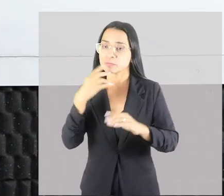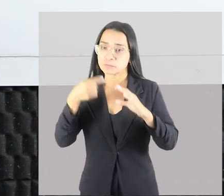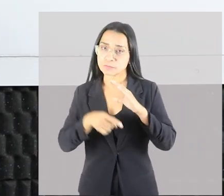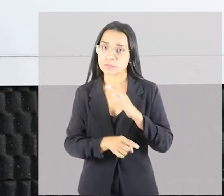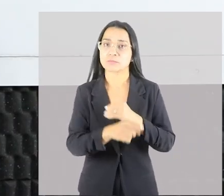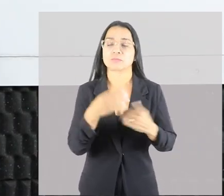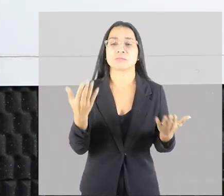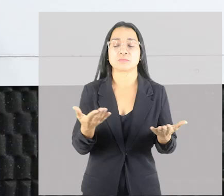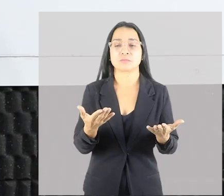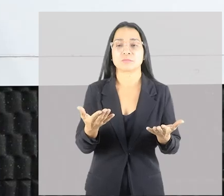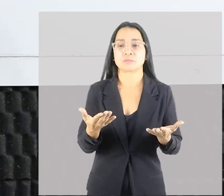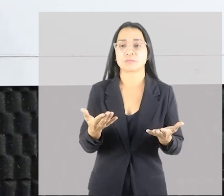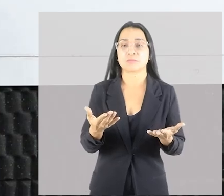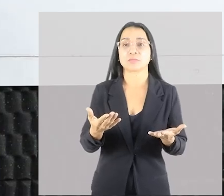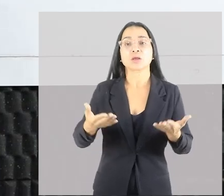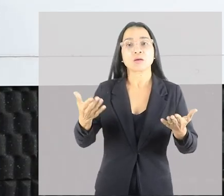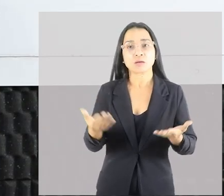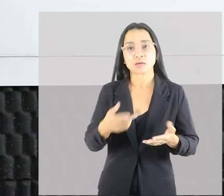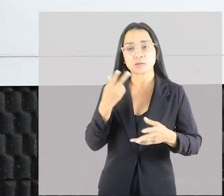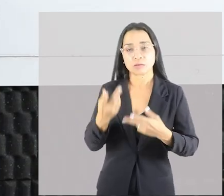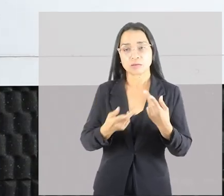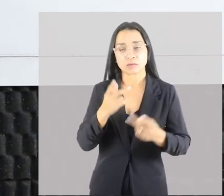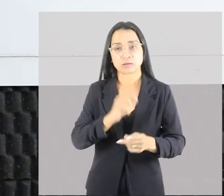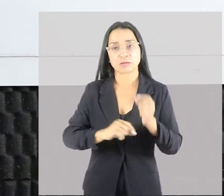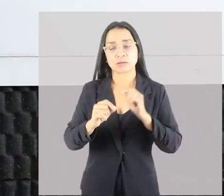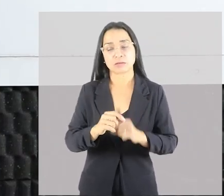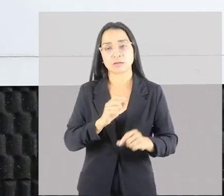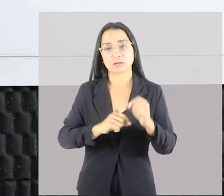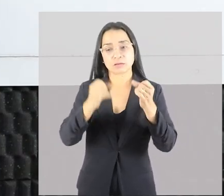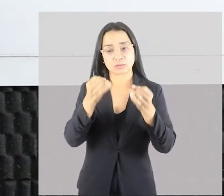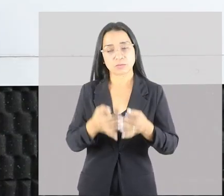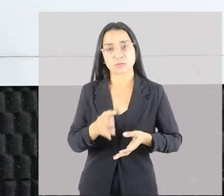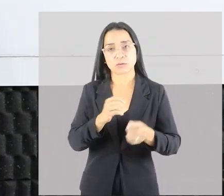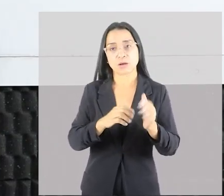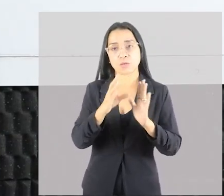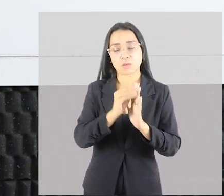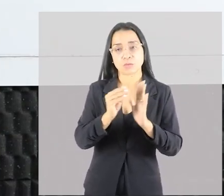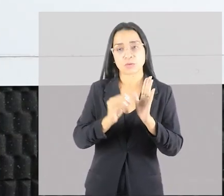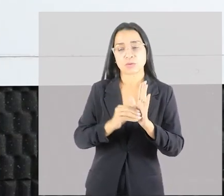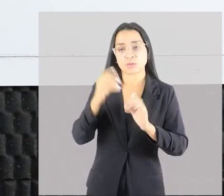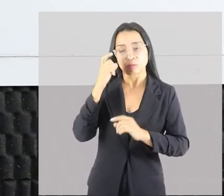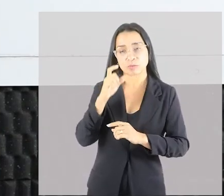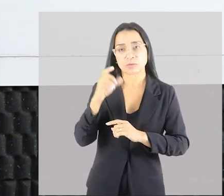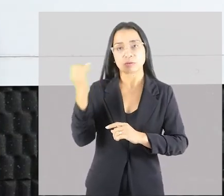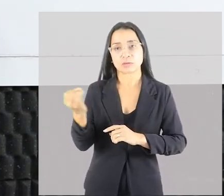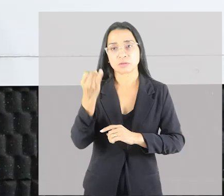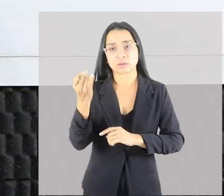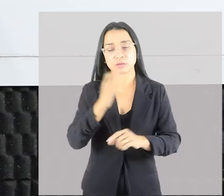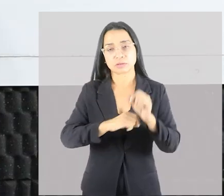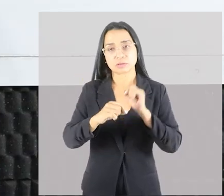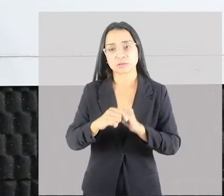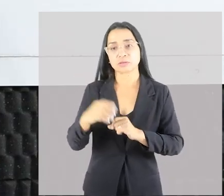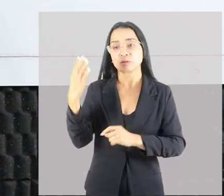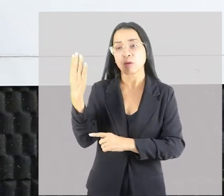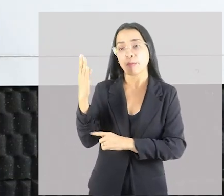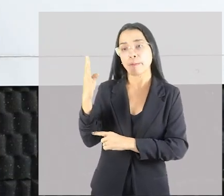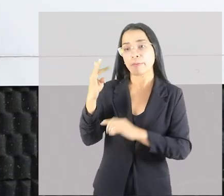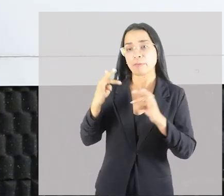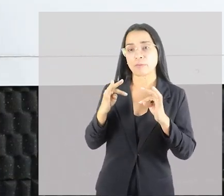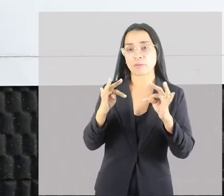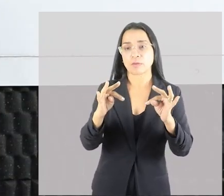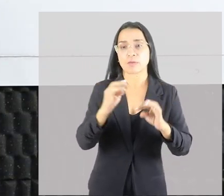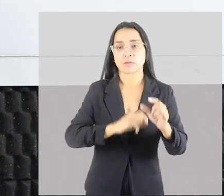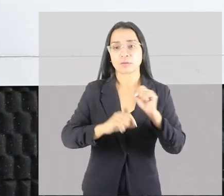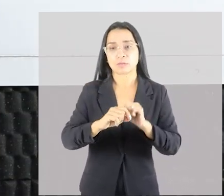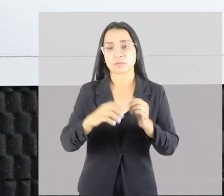tá certo? Hoje a gente vai falar de um conteúdo muito interessante, muito relevante, que é o conteúdo de biotecnologia,